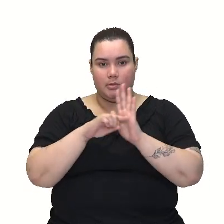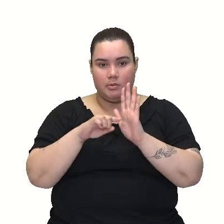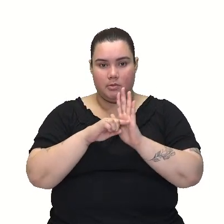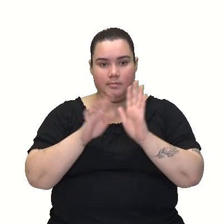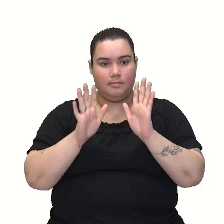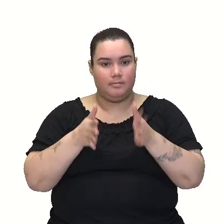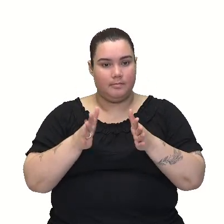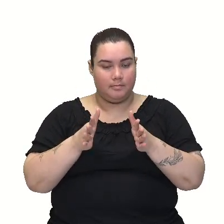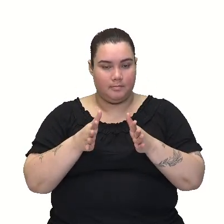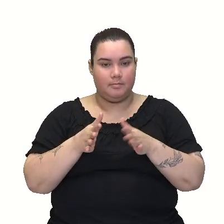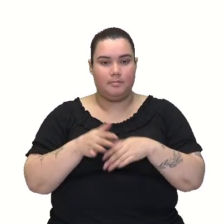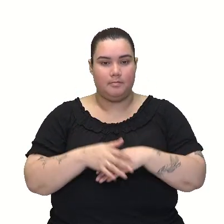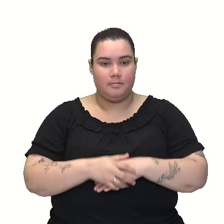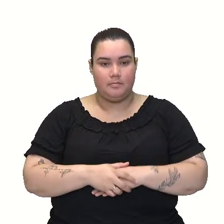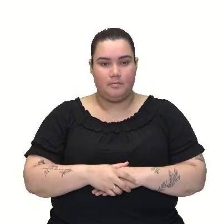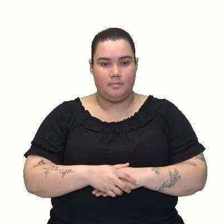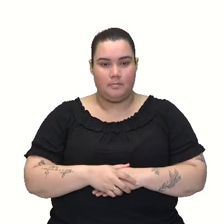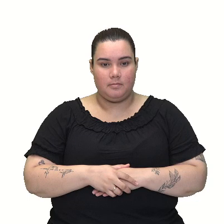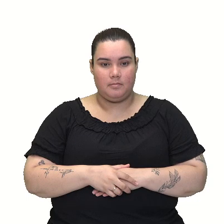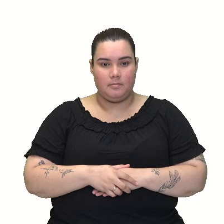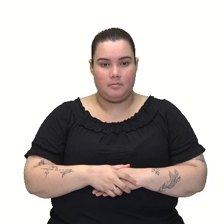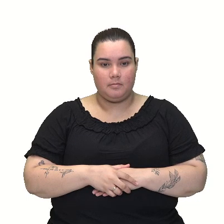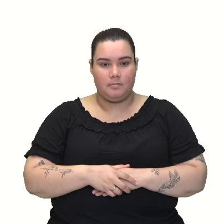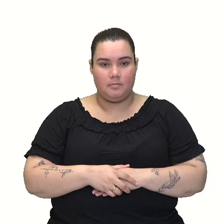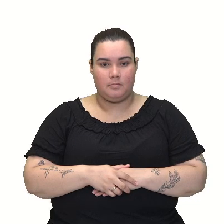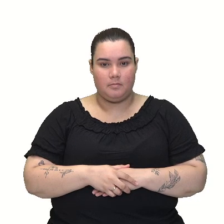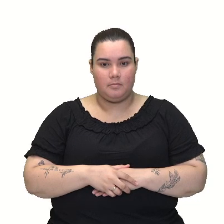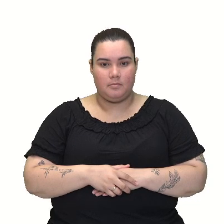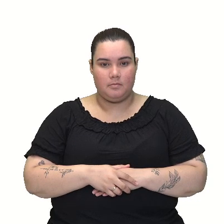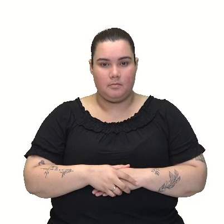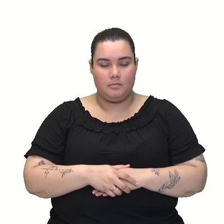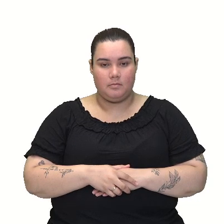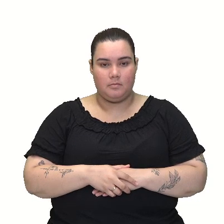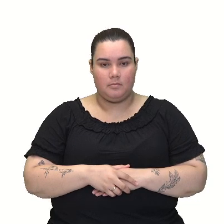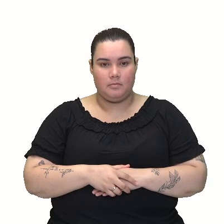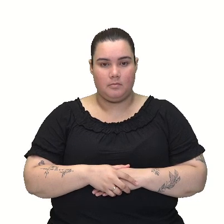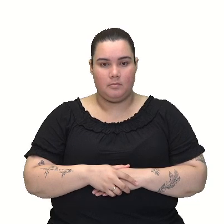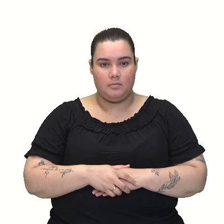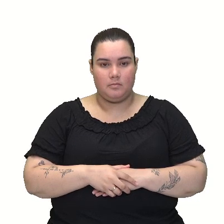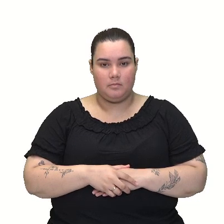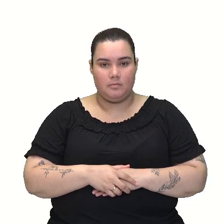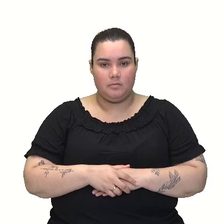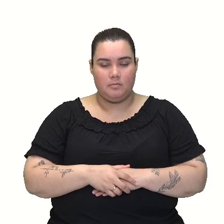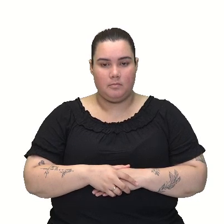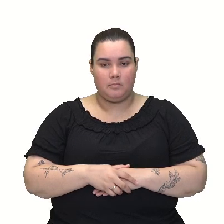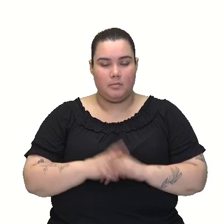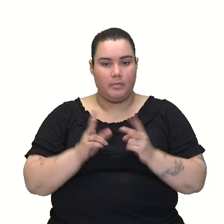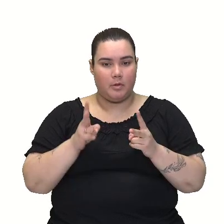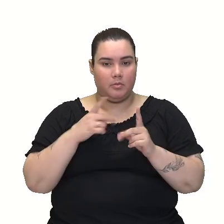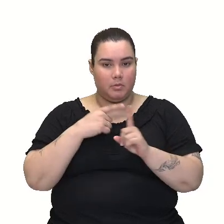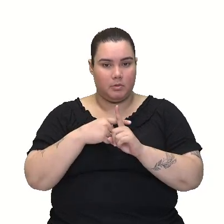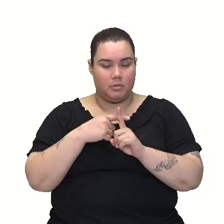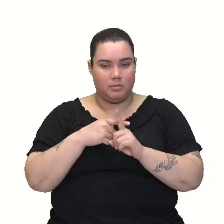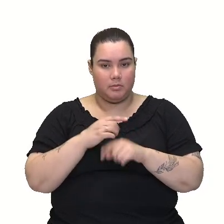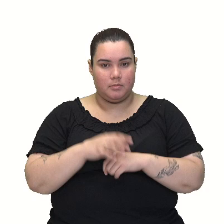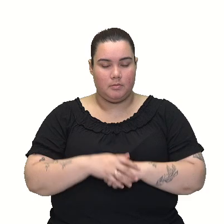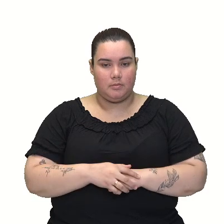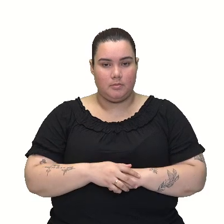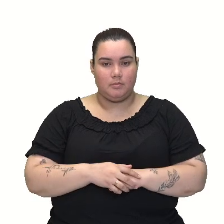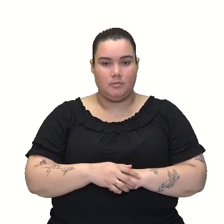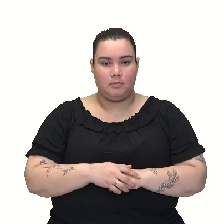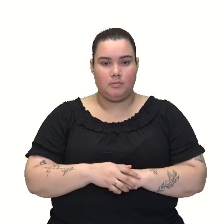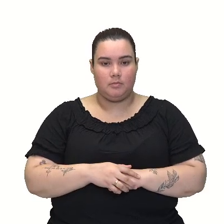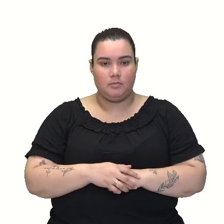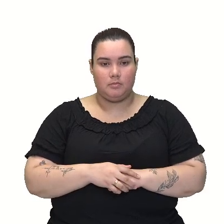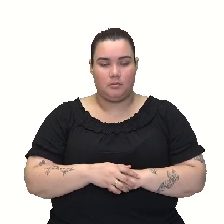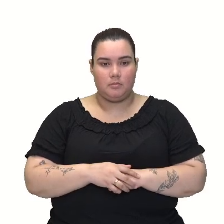aqui, né? Tá aqui, nós já trabalhamos com o valor negativo, então aqui vai ser positivo mesmo. Um valor de x1 é negativo,